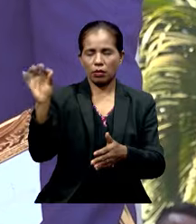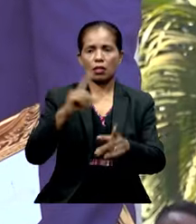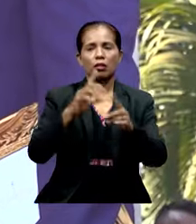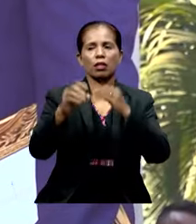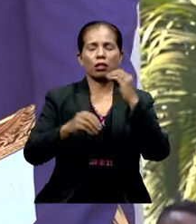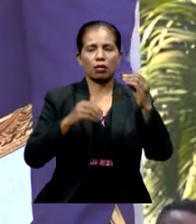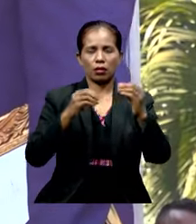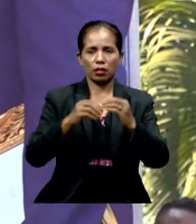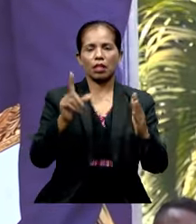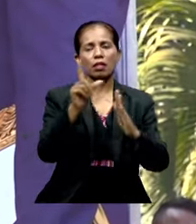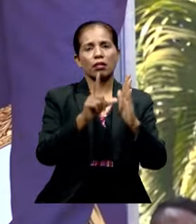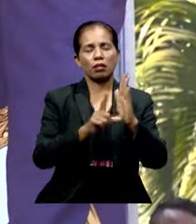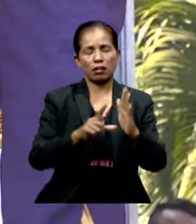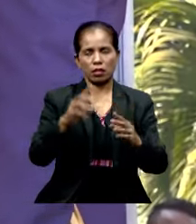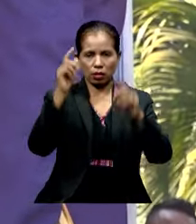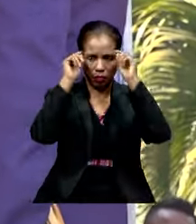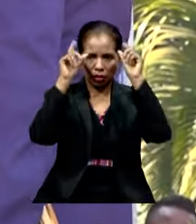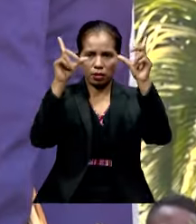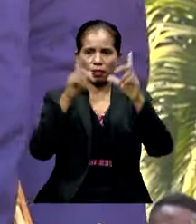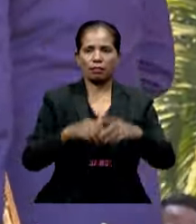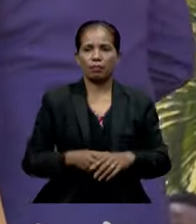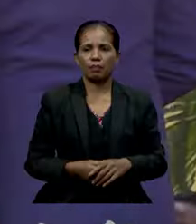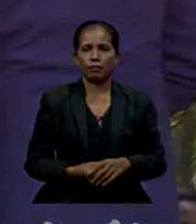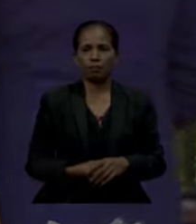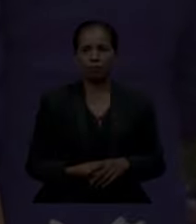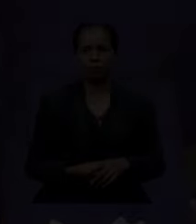kolekonaba ordeng Timor-Leste nian. Luciano Amaral, Agustino da Costa, ZMN.